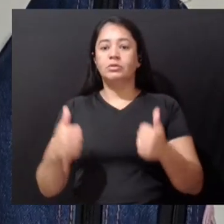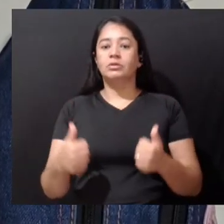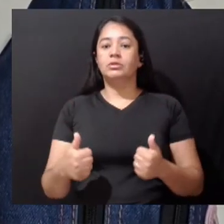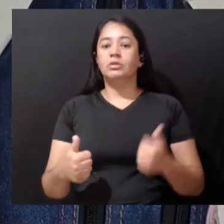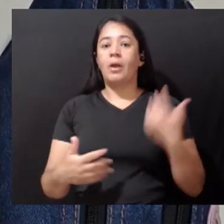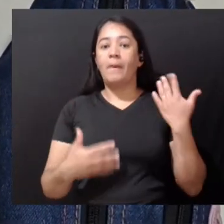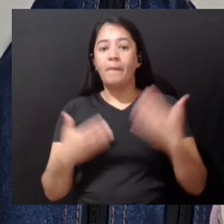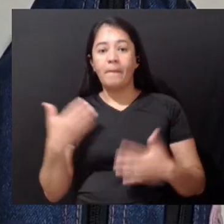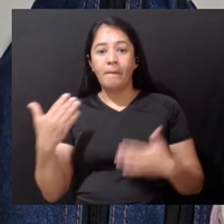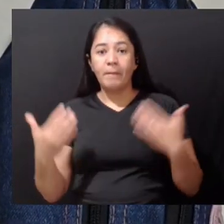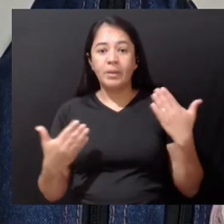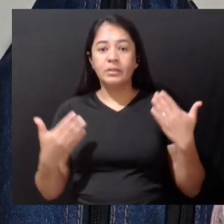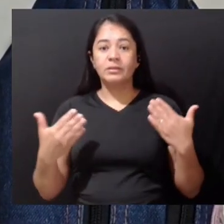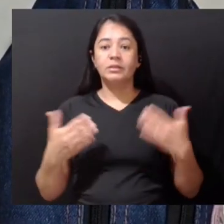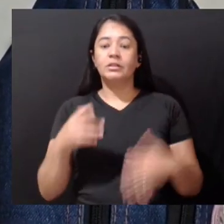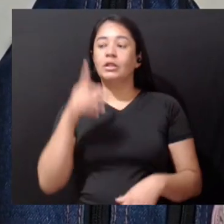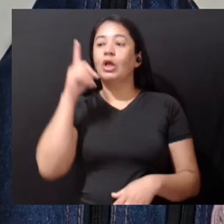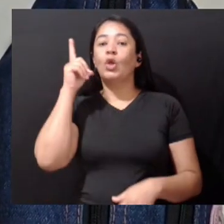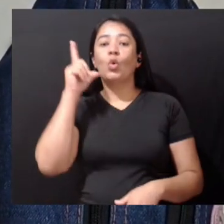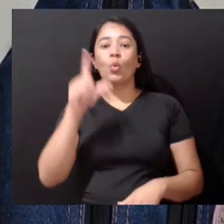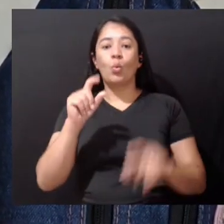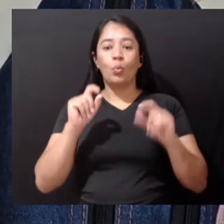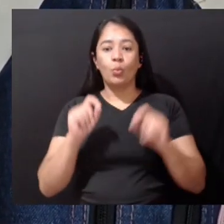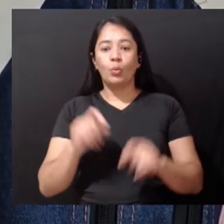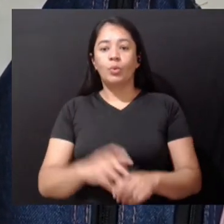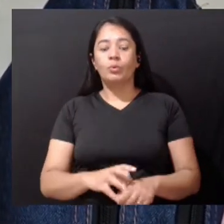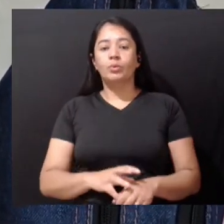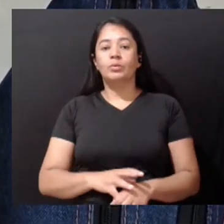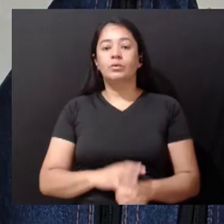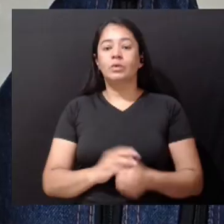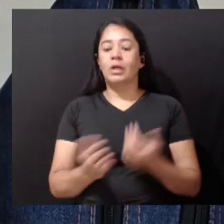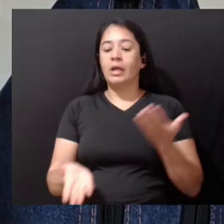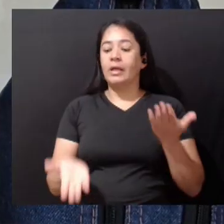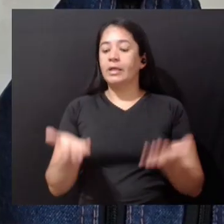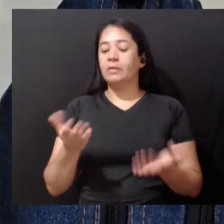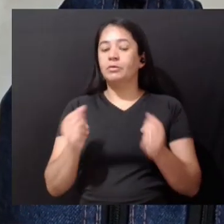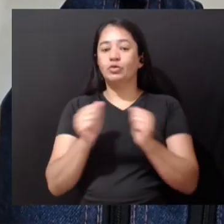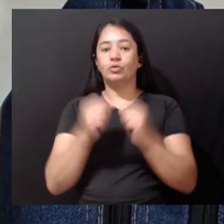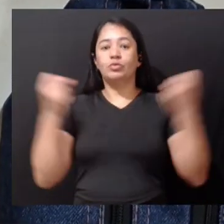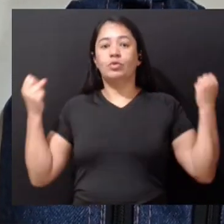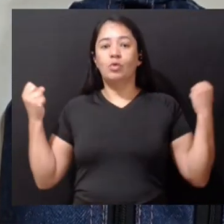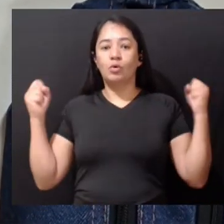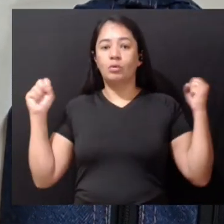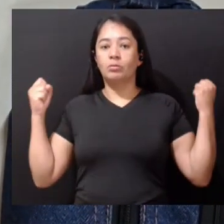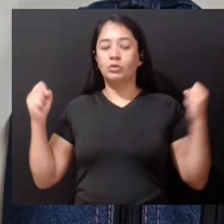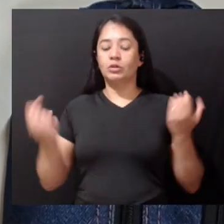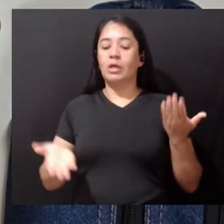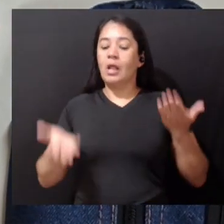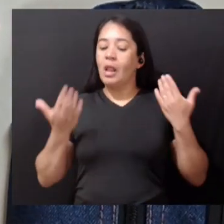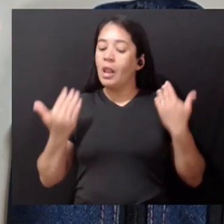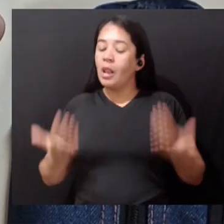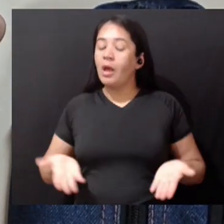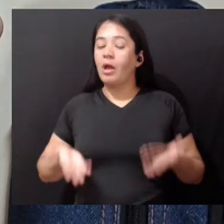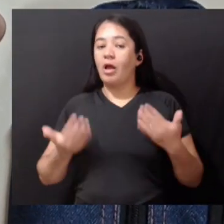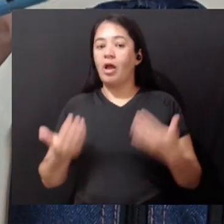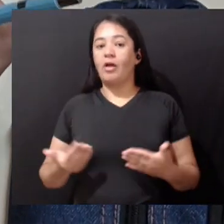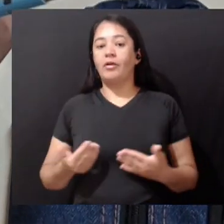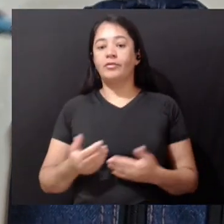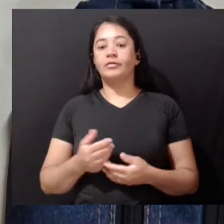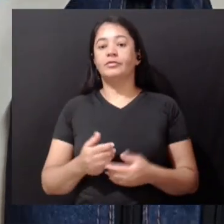ele consiga equilibrar com atividades esportivas leves, obviamente, que ele esteja em contato com